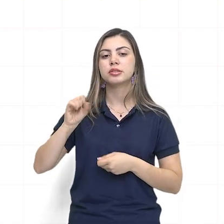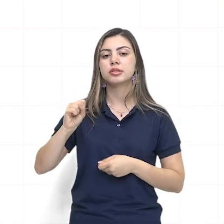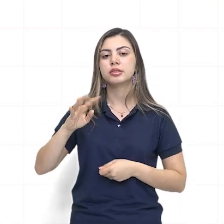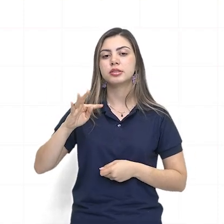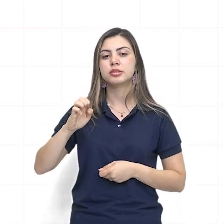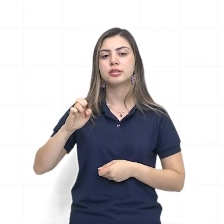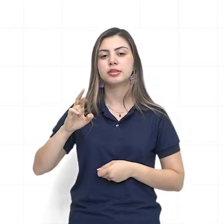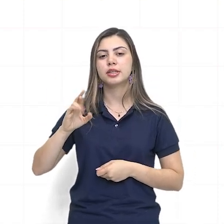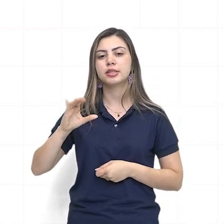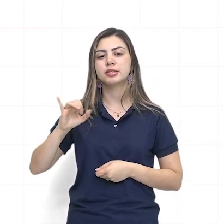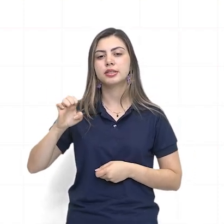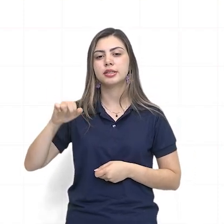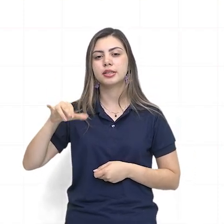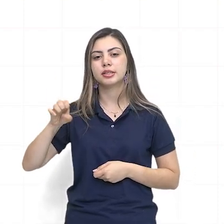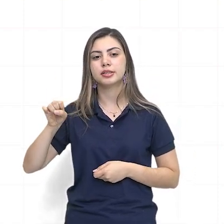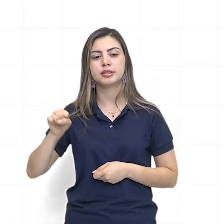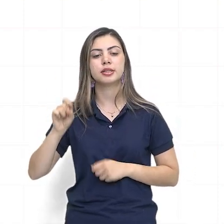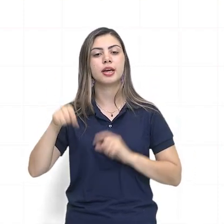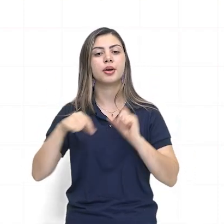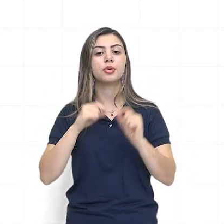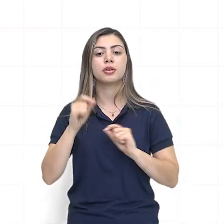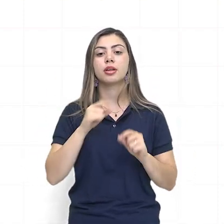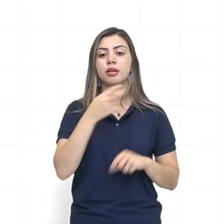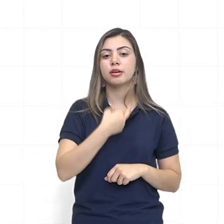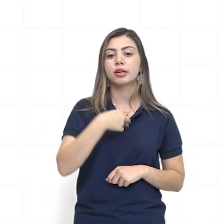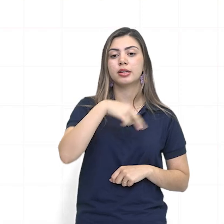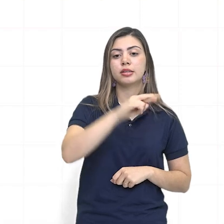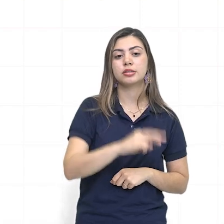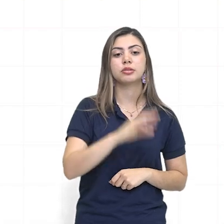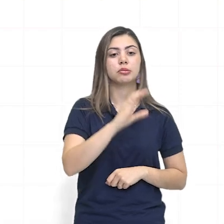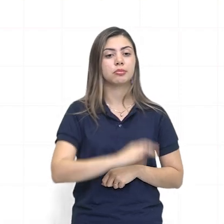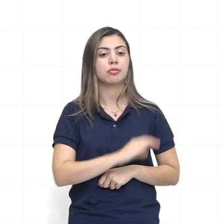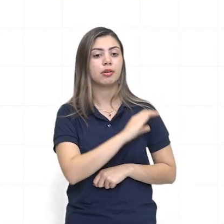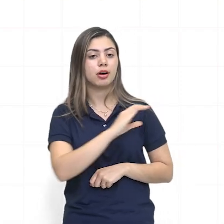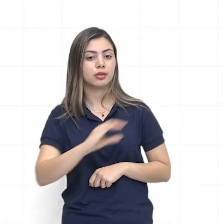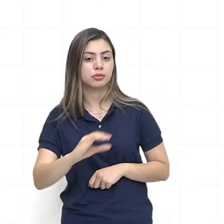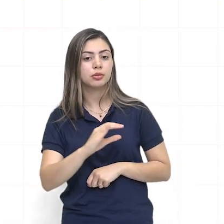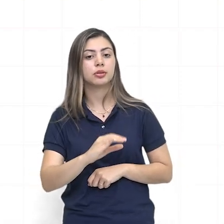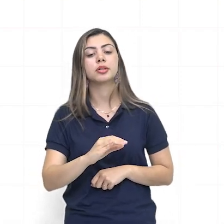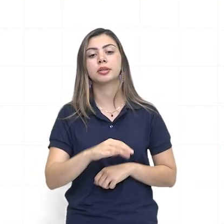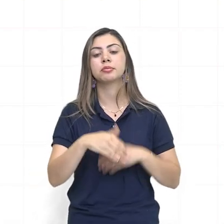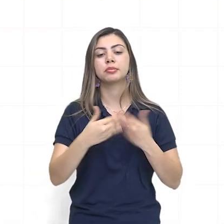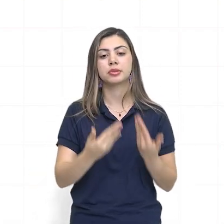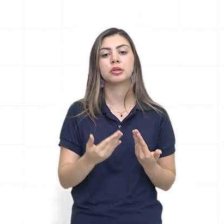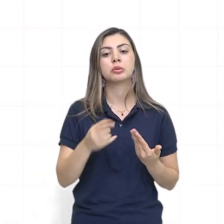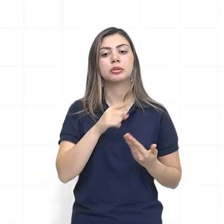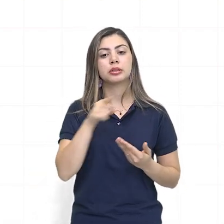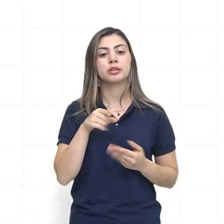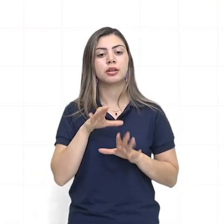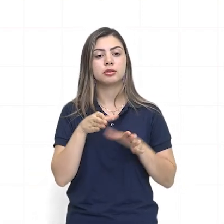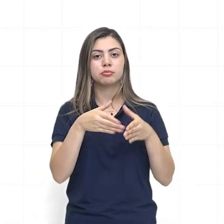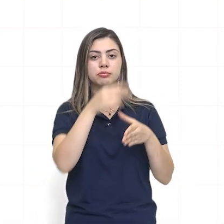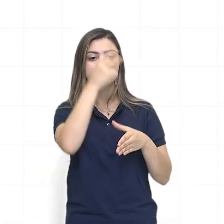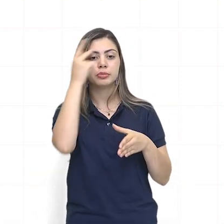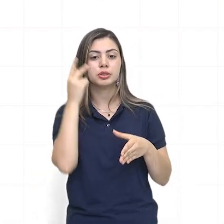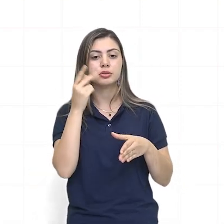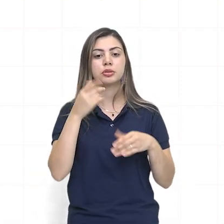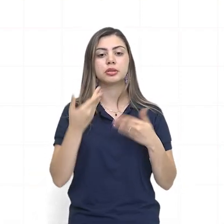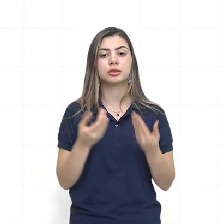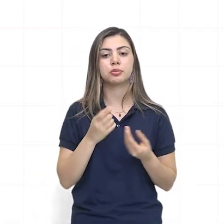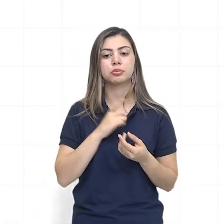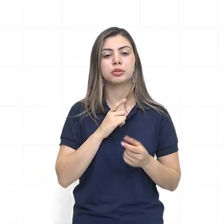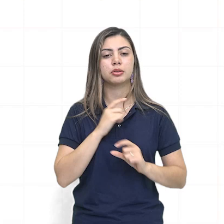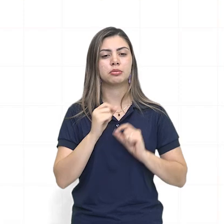ordem religiosa monástica católica beneditina restaurada. Aos seus membros religiosos de